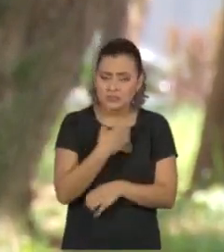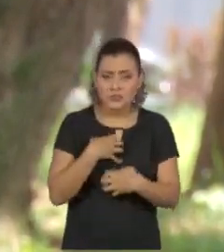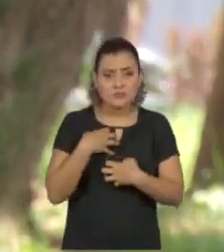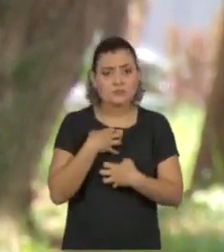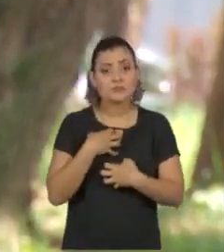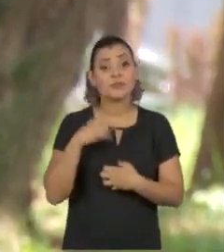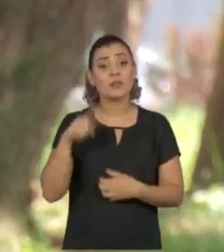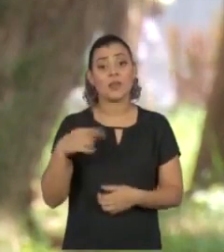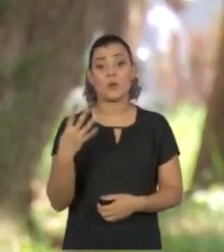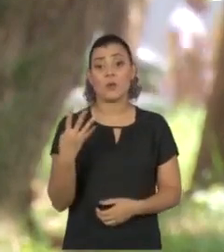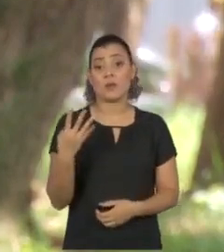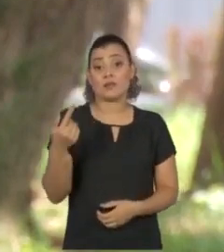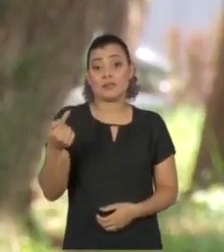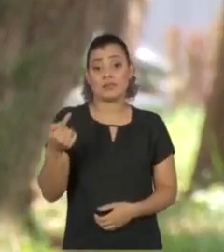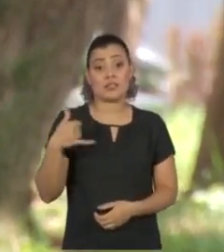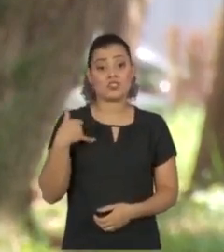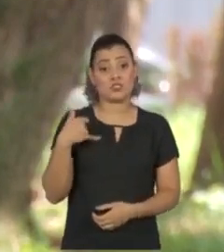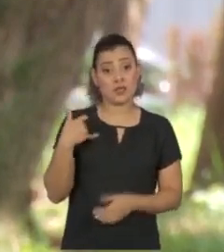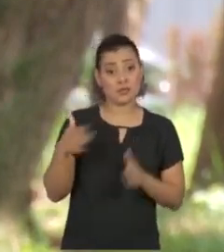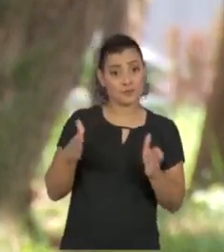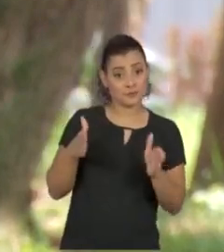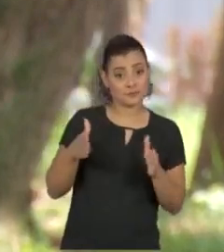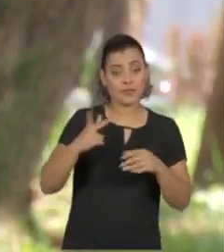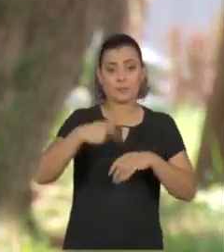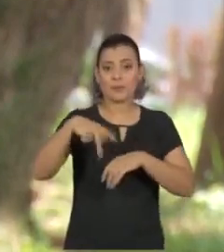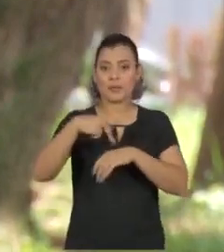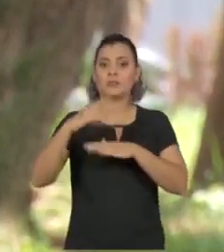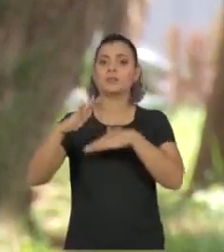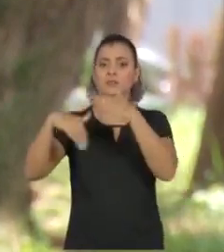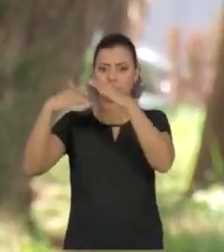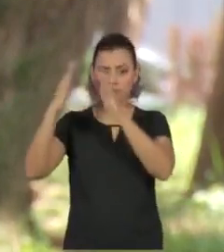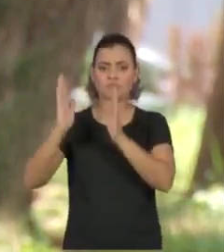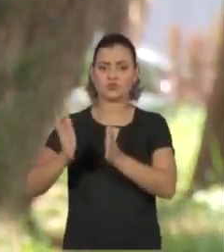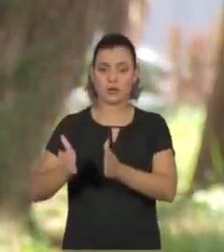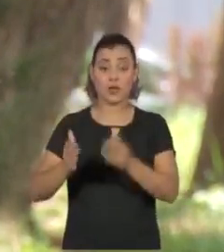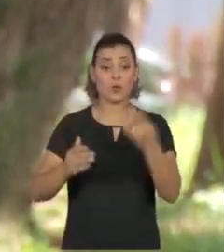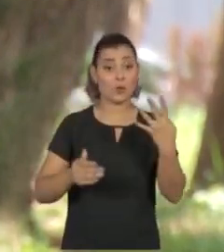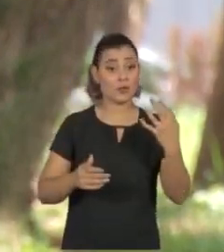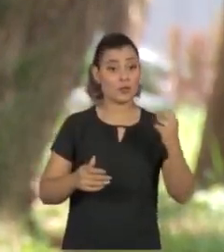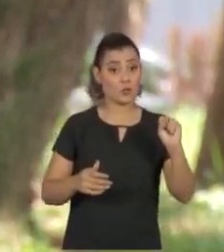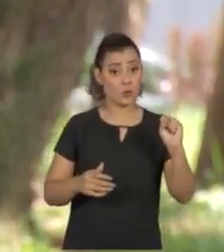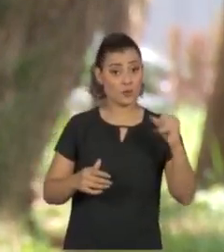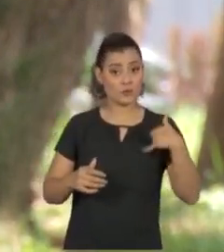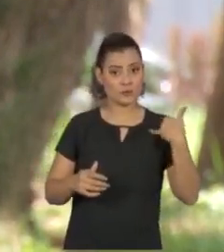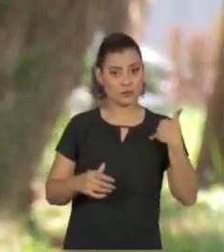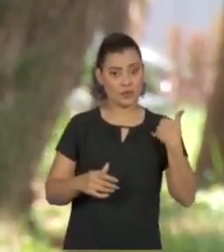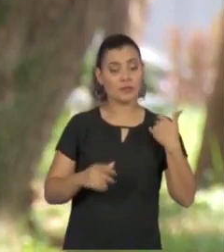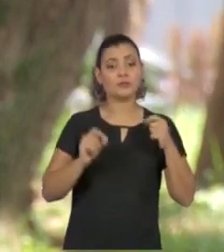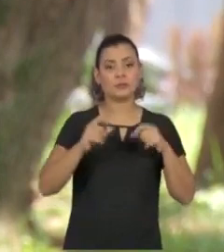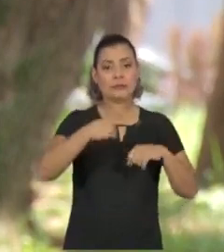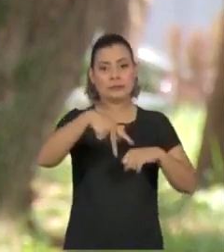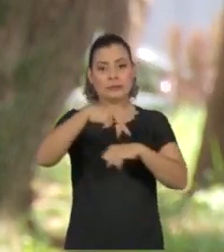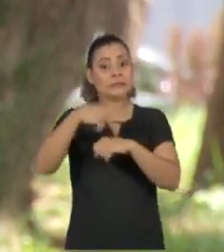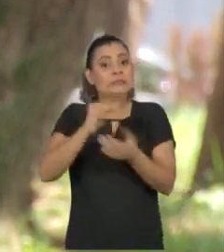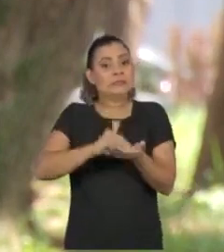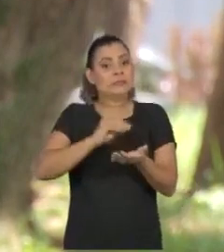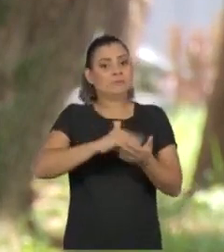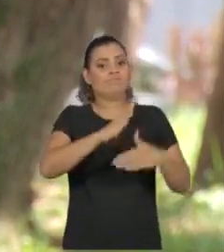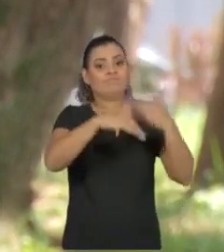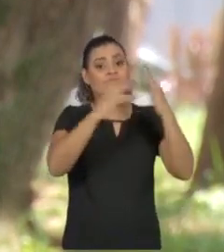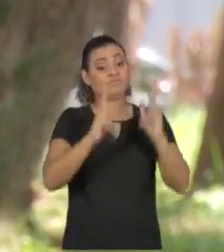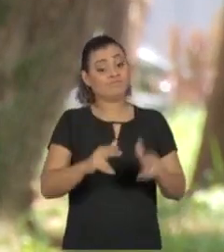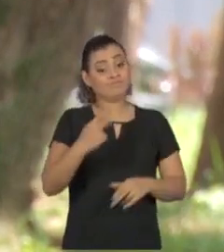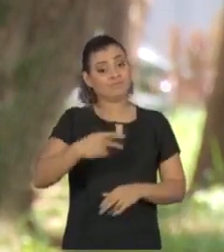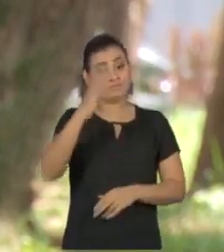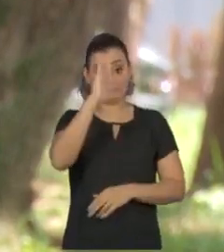concentram aos 47 anos de idade em países desenvolvidos e aos 48 anos em nações em desenvolvimento, como o Brasil,